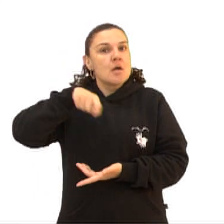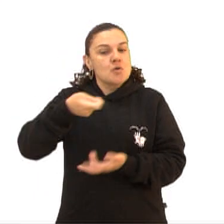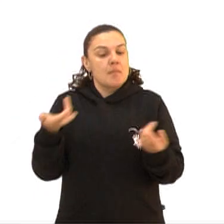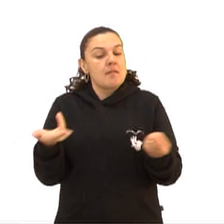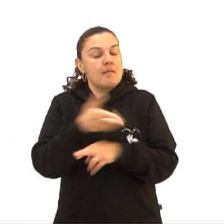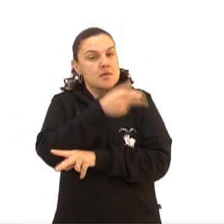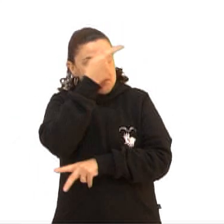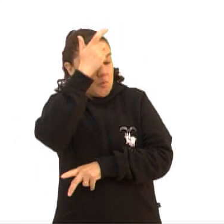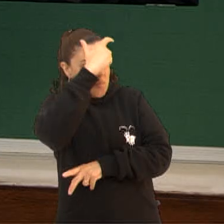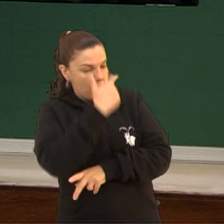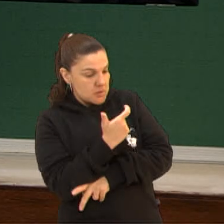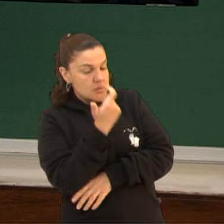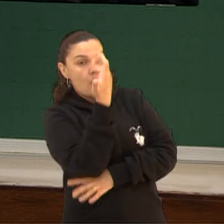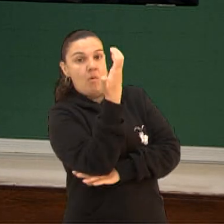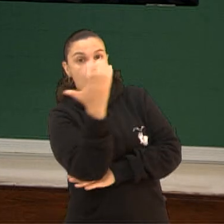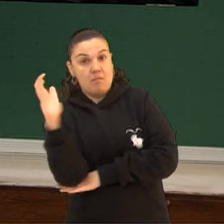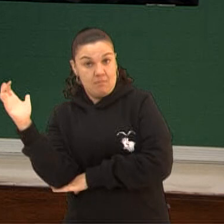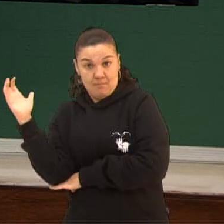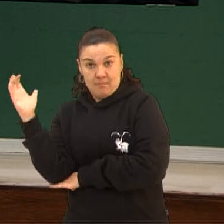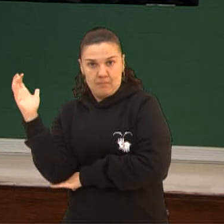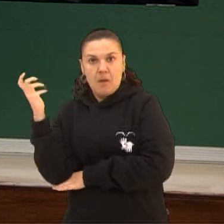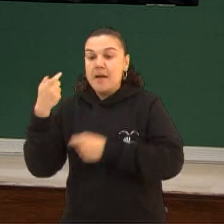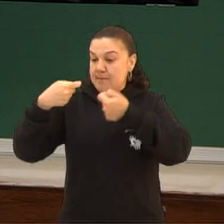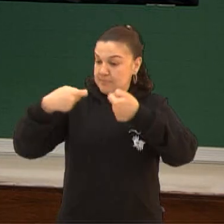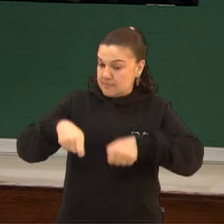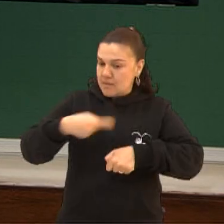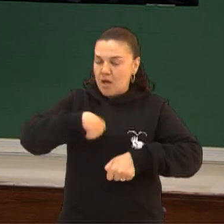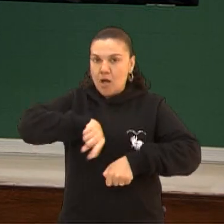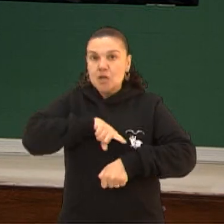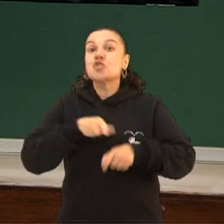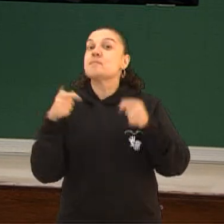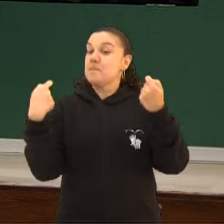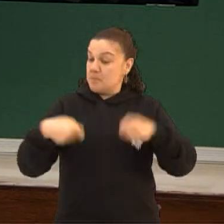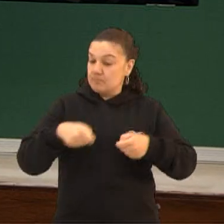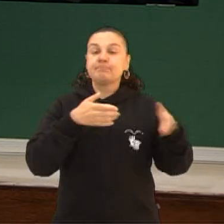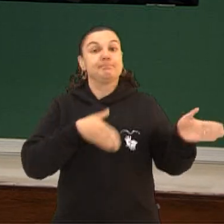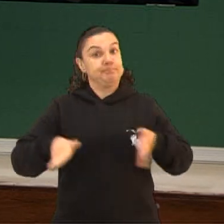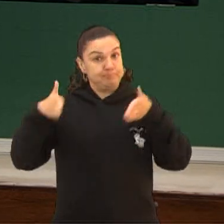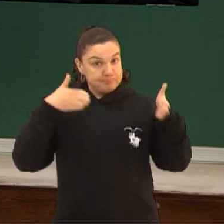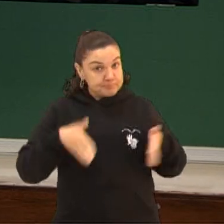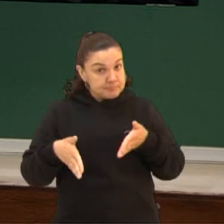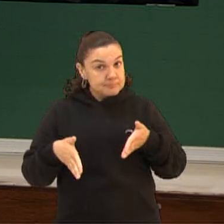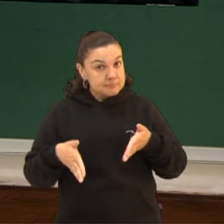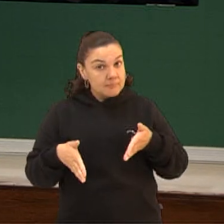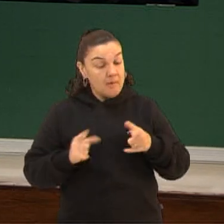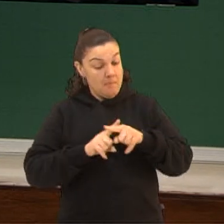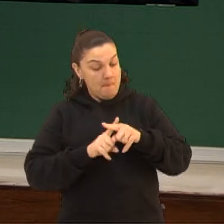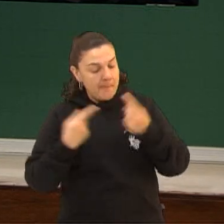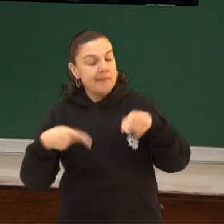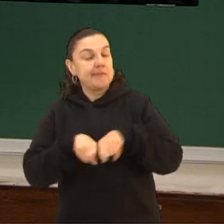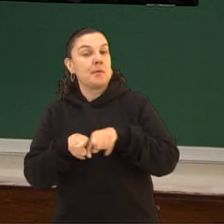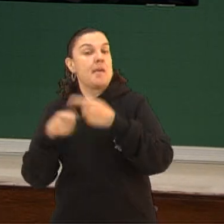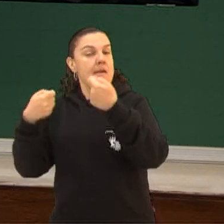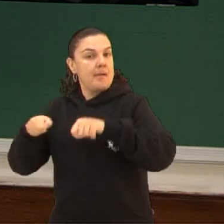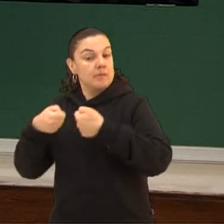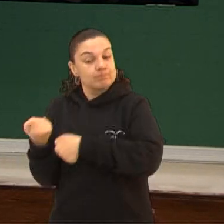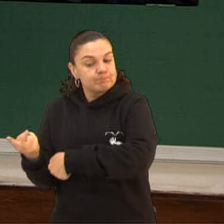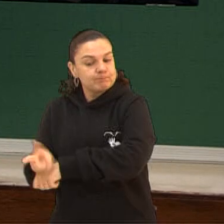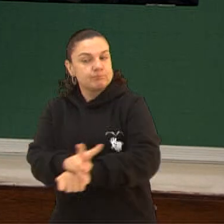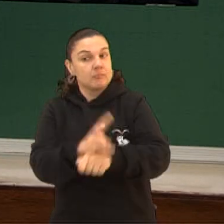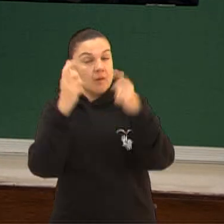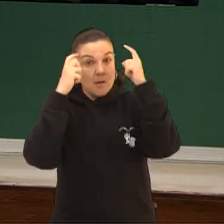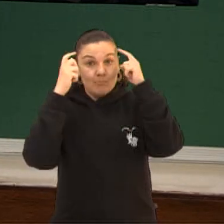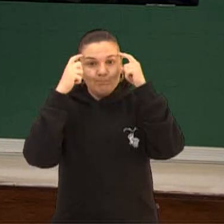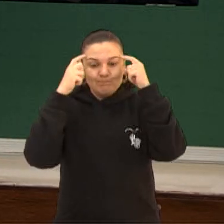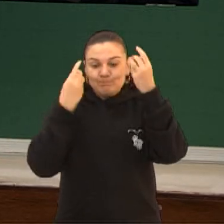ser humano e natureza. Então, existe a necessidade da gente continuar a nossa produção e, ao mesmo tempo, a necessidade da gente